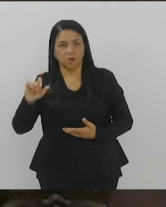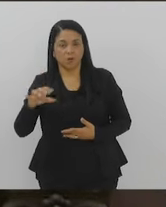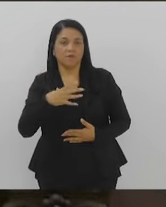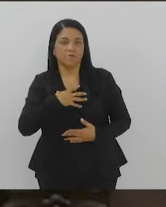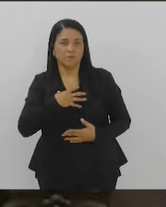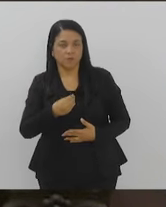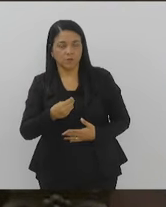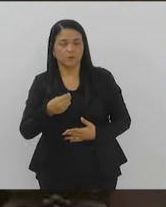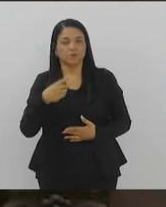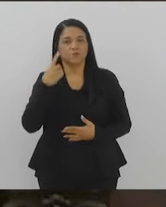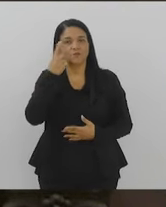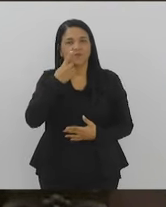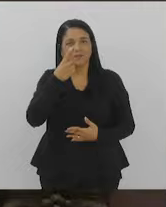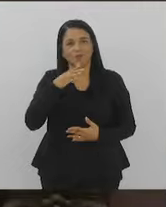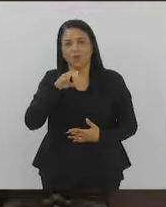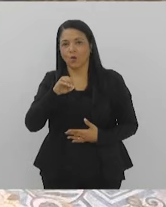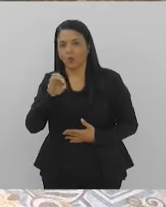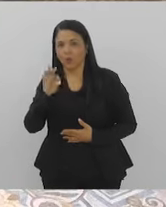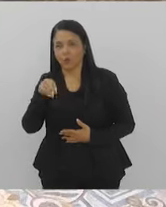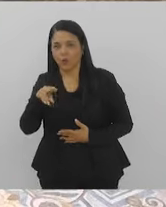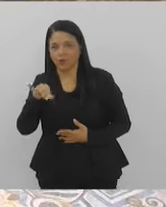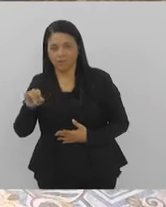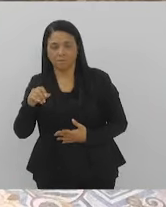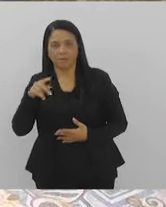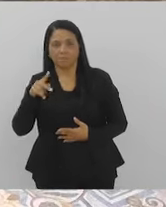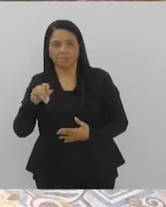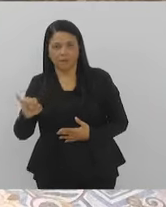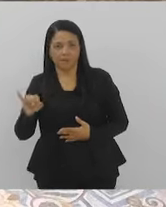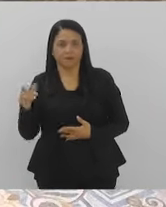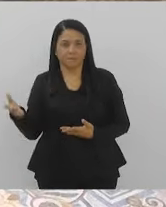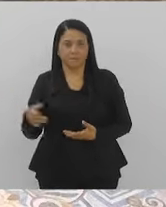Otone de Paula Pai.